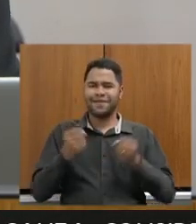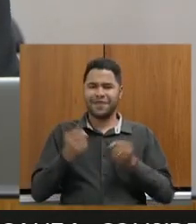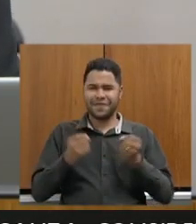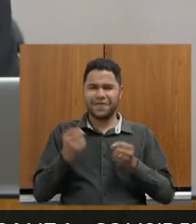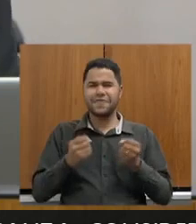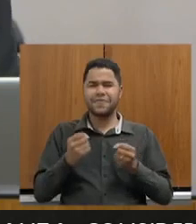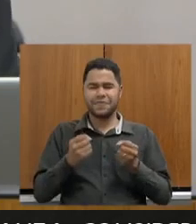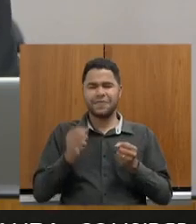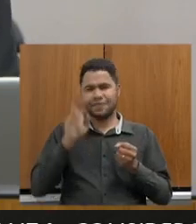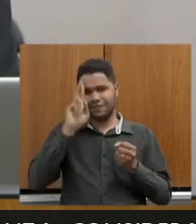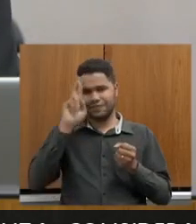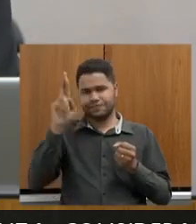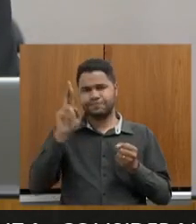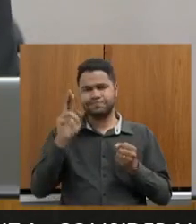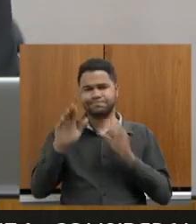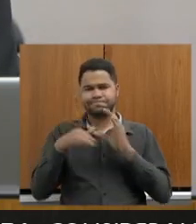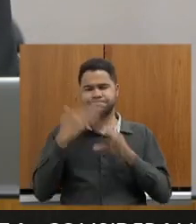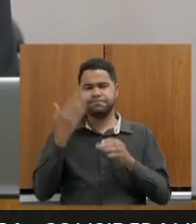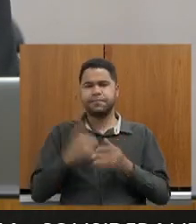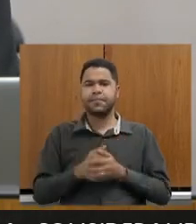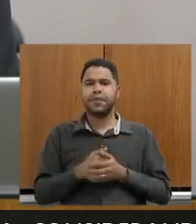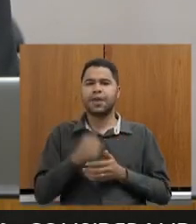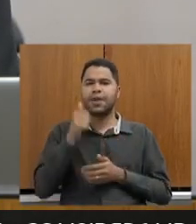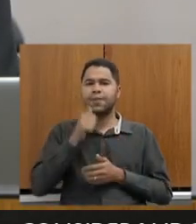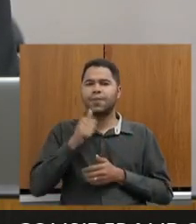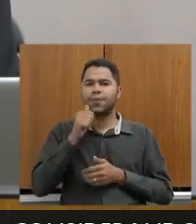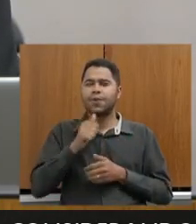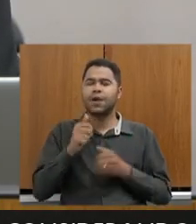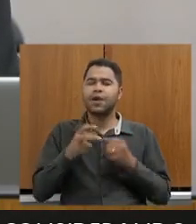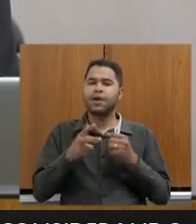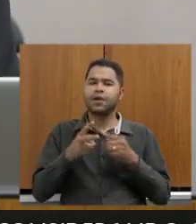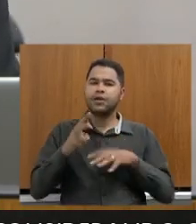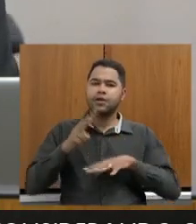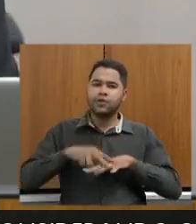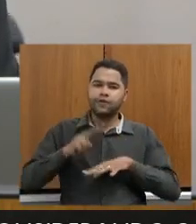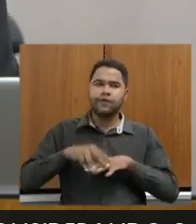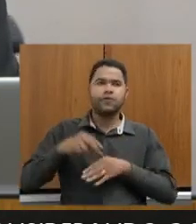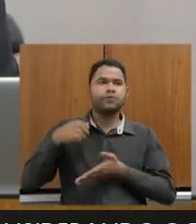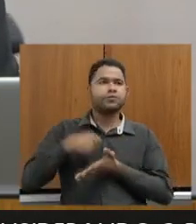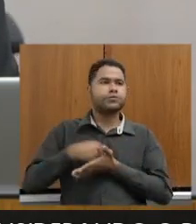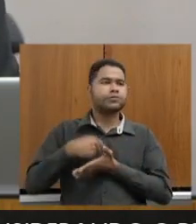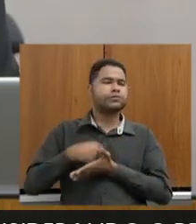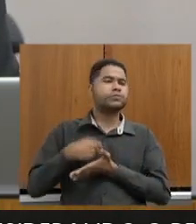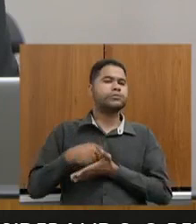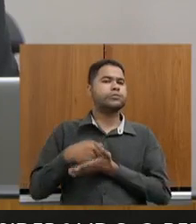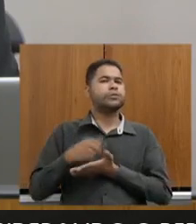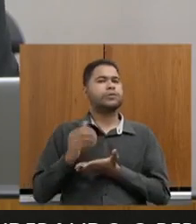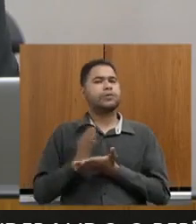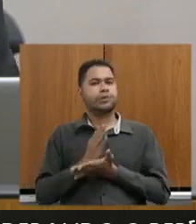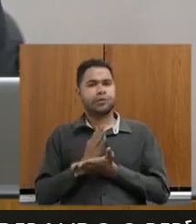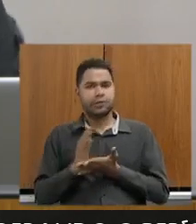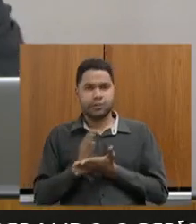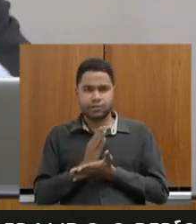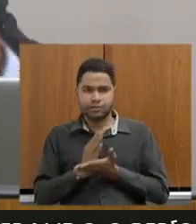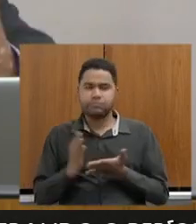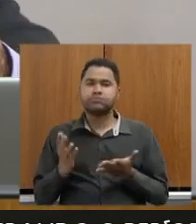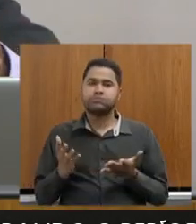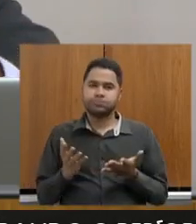seus diretores é a viúva tem cobrado da gente eu tenho feito algumas algumas